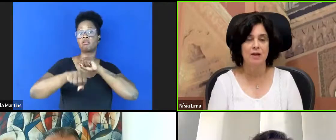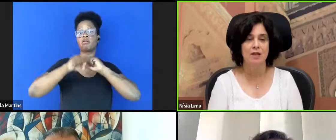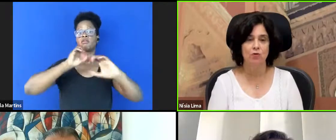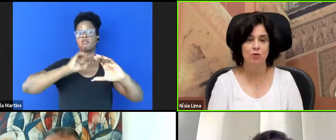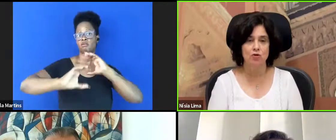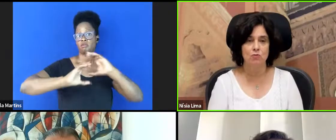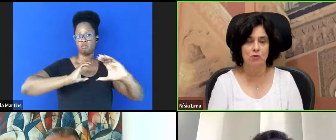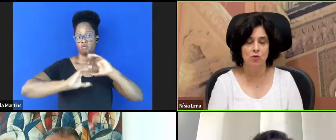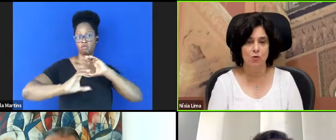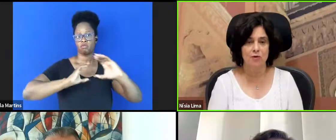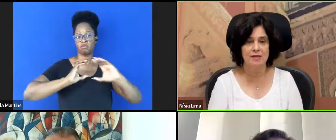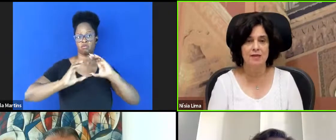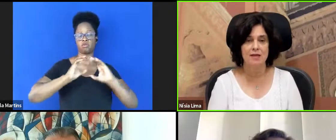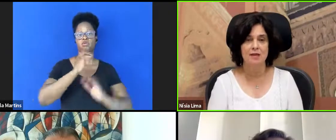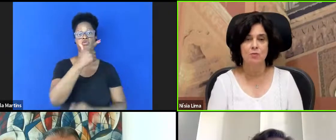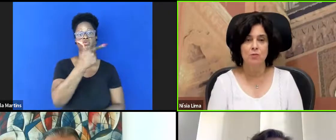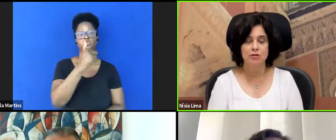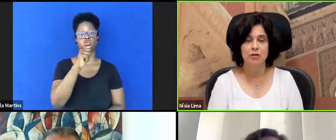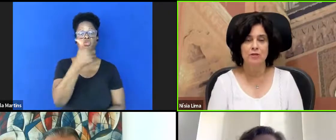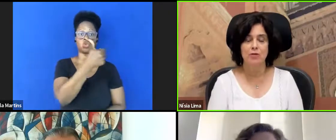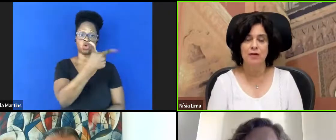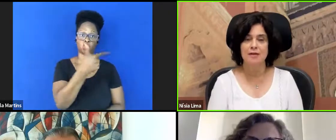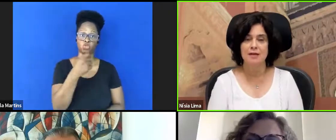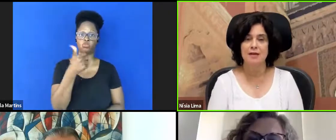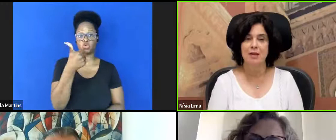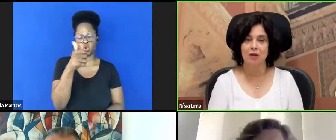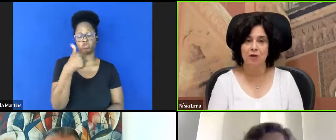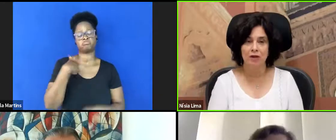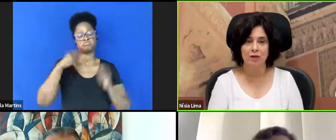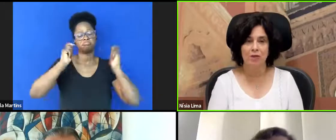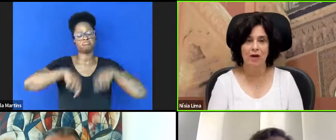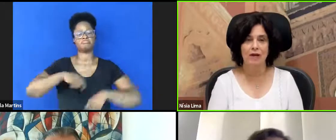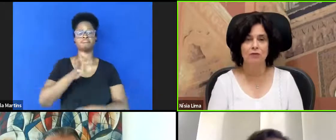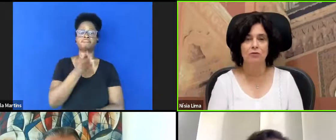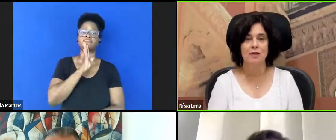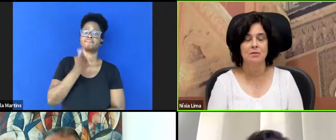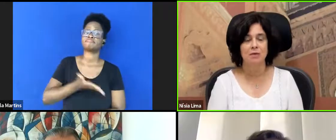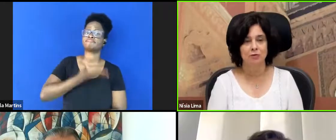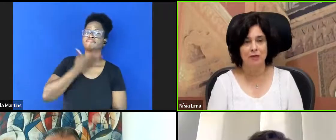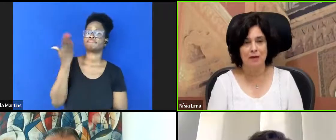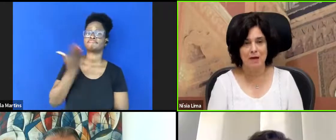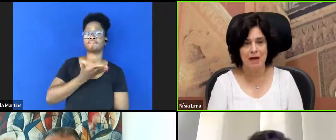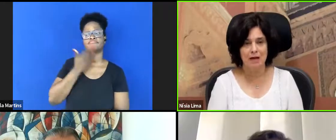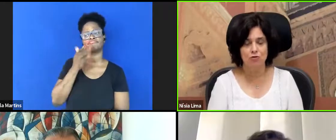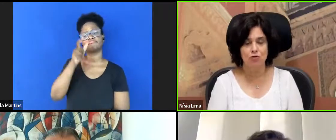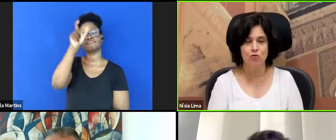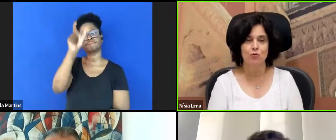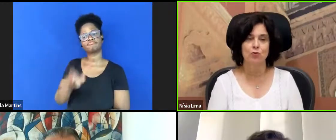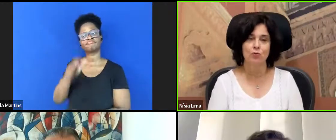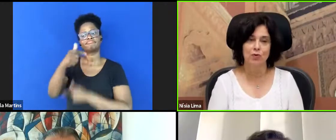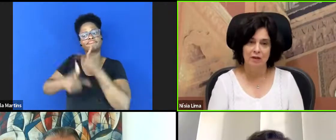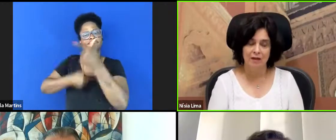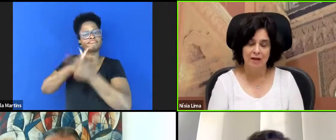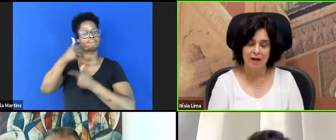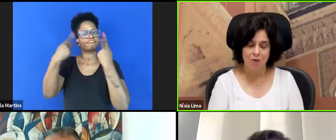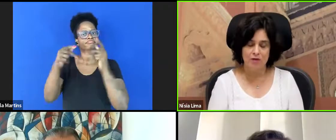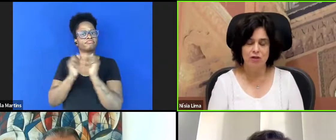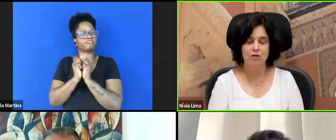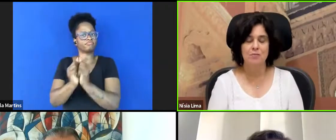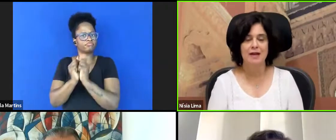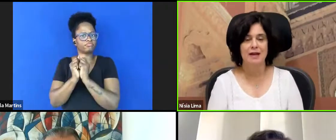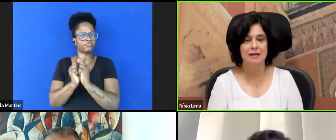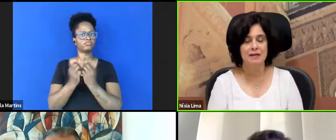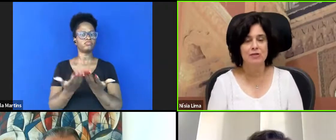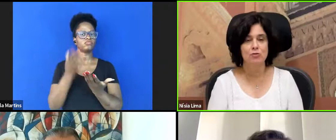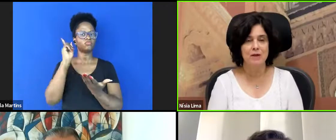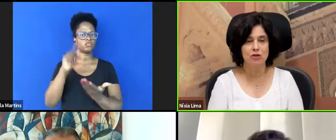Comunicação em 2011, pude conhecer melhor Eduardo pelo trabalho junto ao